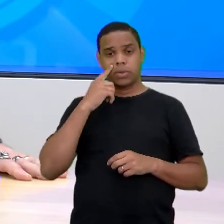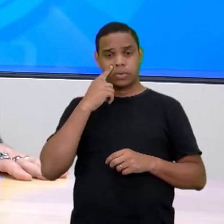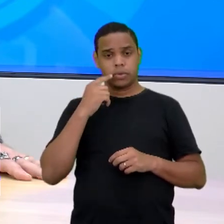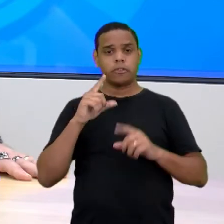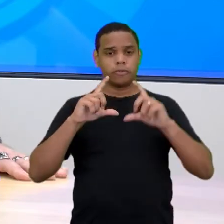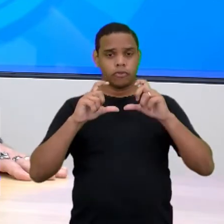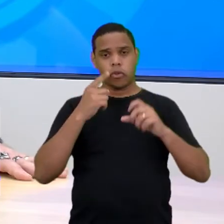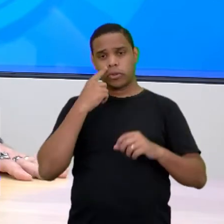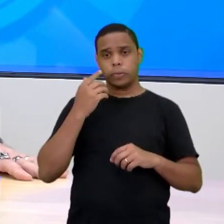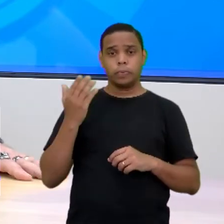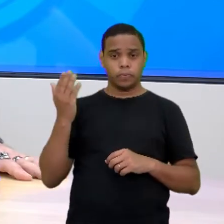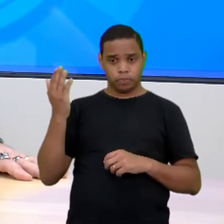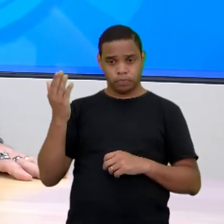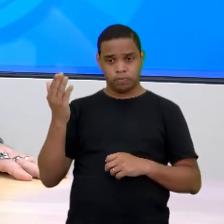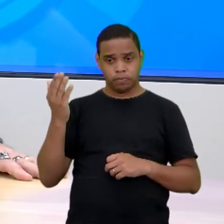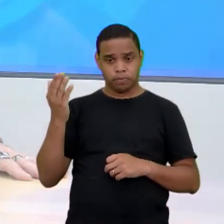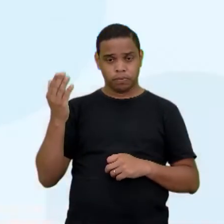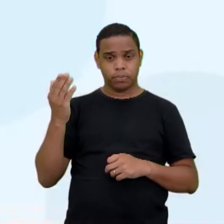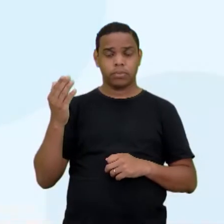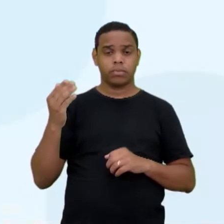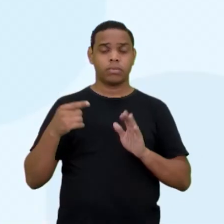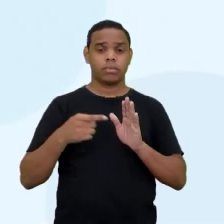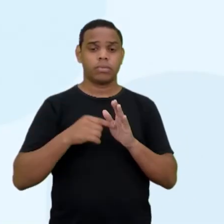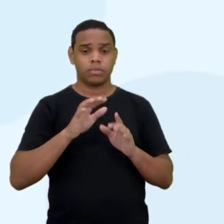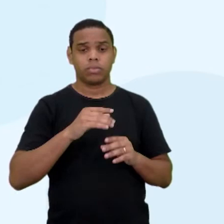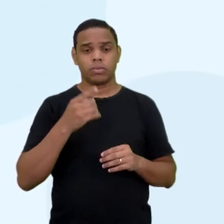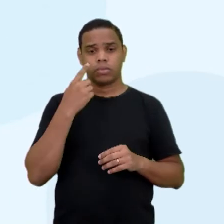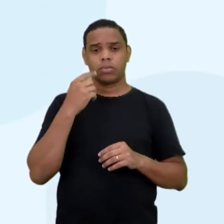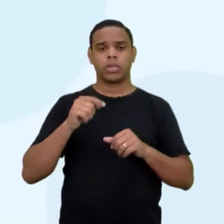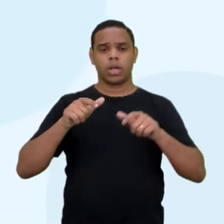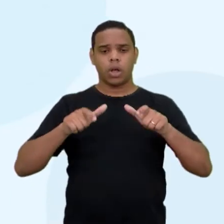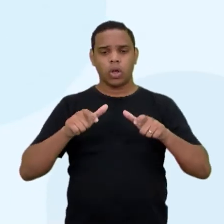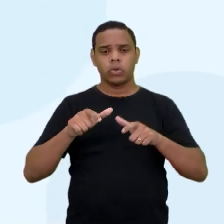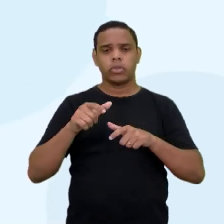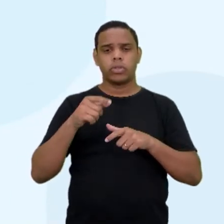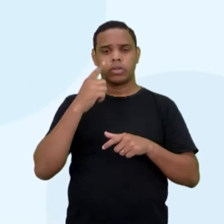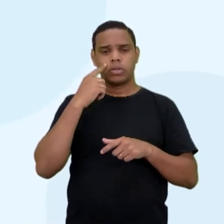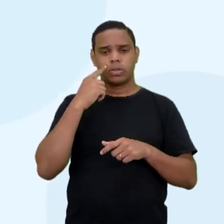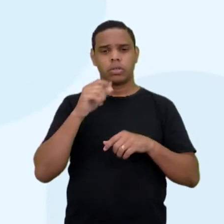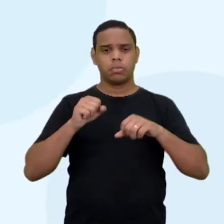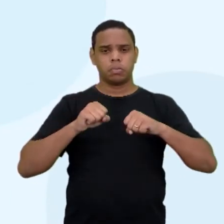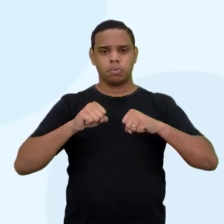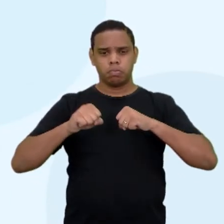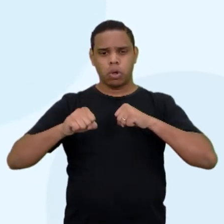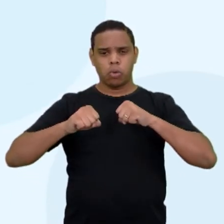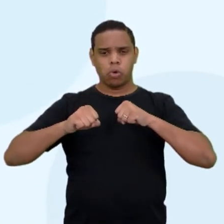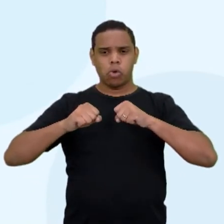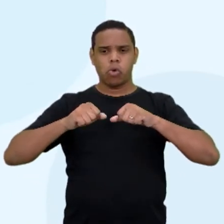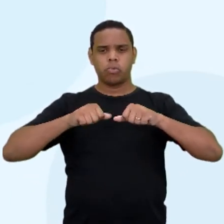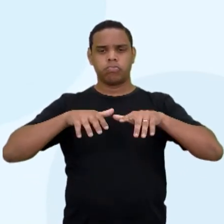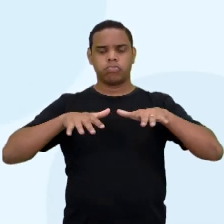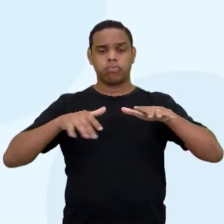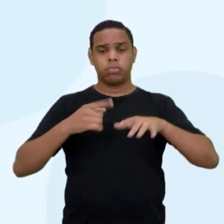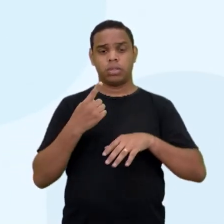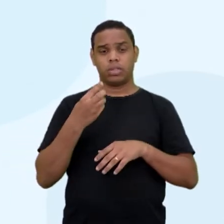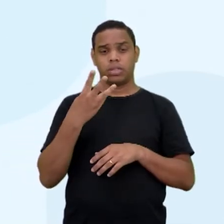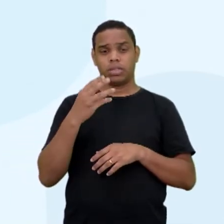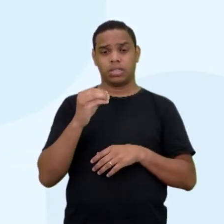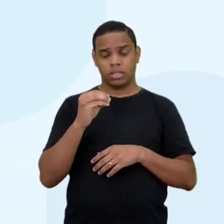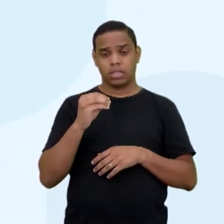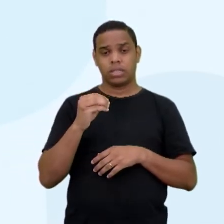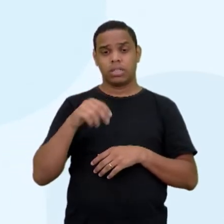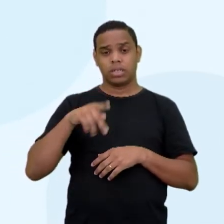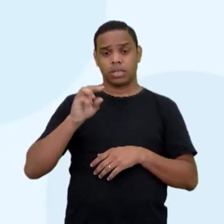para a próxima tela. Então lá, o mapa mostrando o epicentro do terremoto, onde foi localizado, a 130 quilômetros do